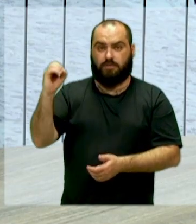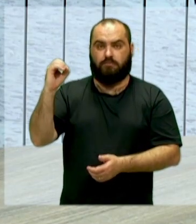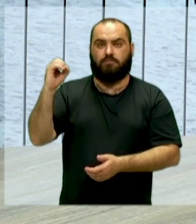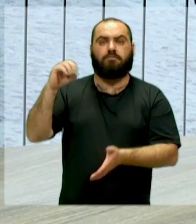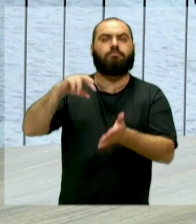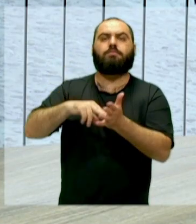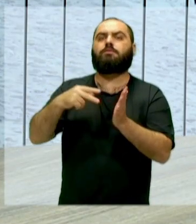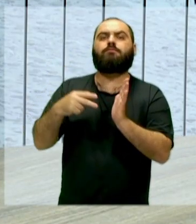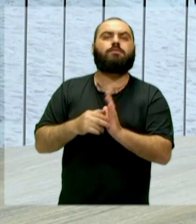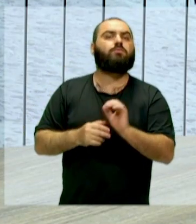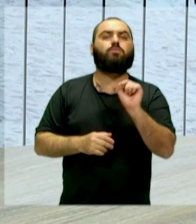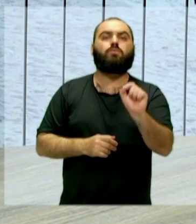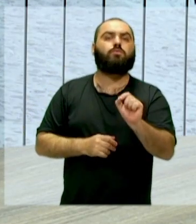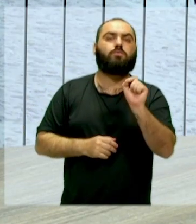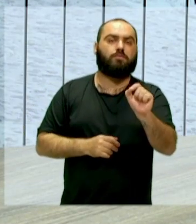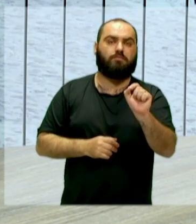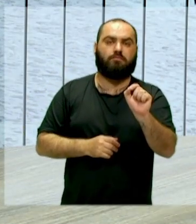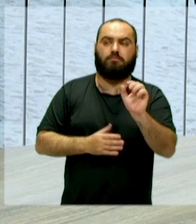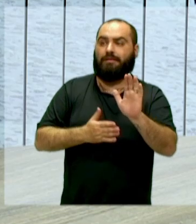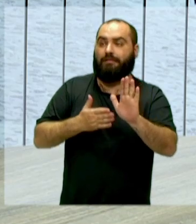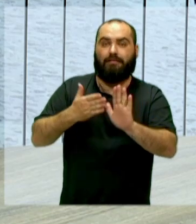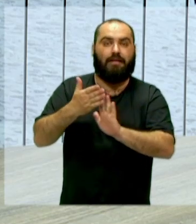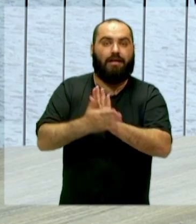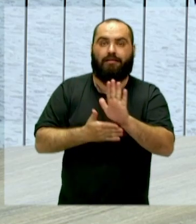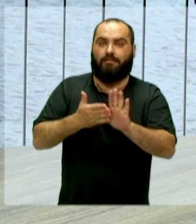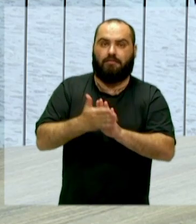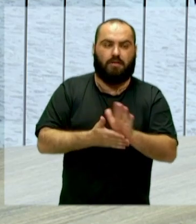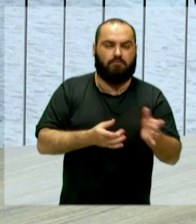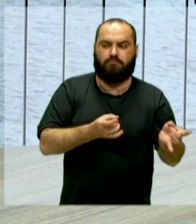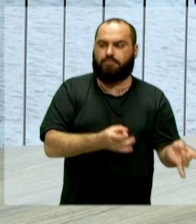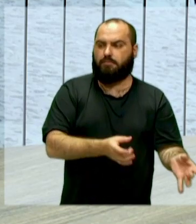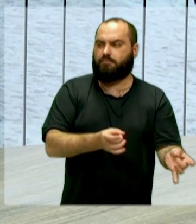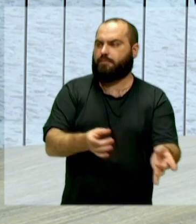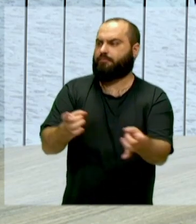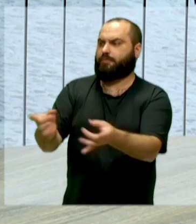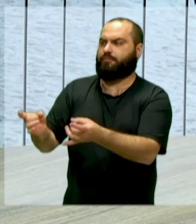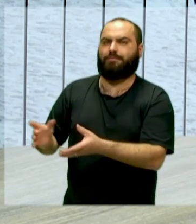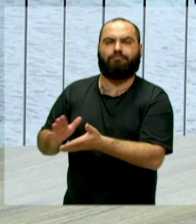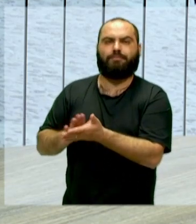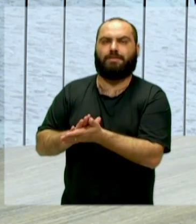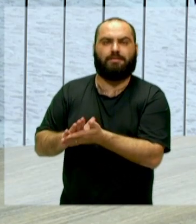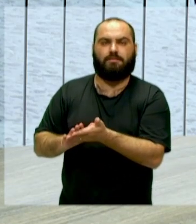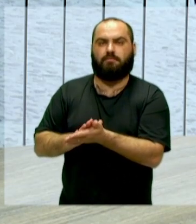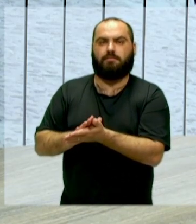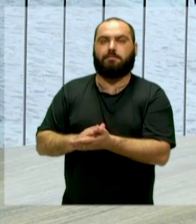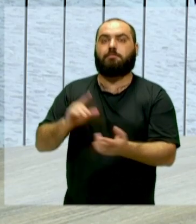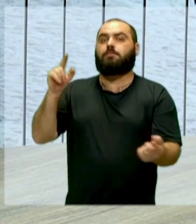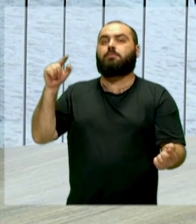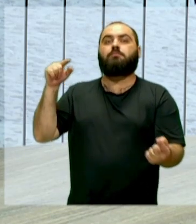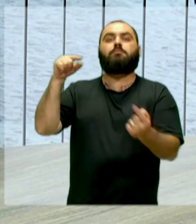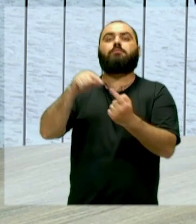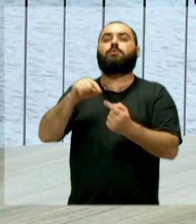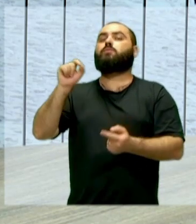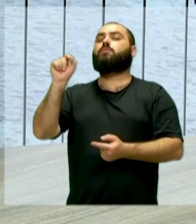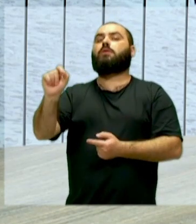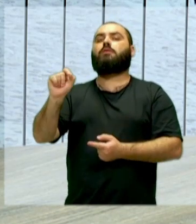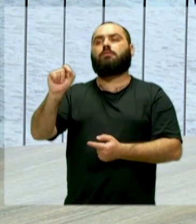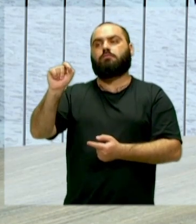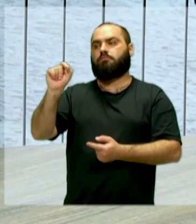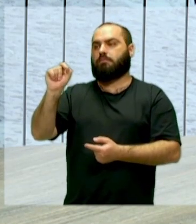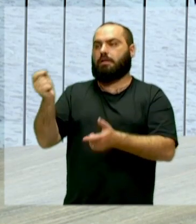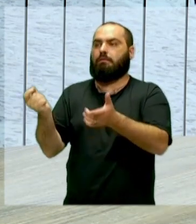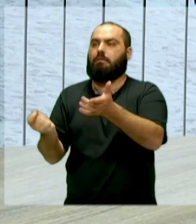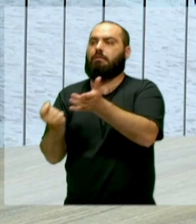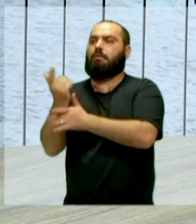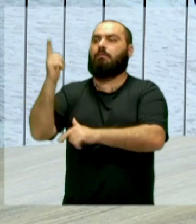waste zero desperdício na tradução né do inglês pro português e a grande meta é a não geração de material